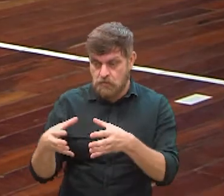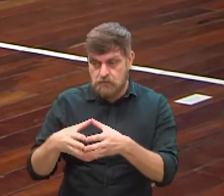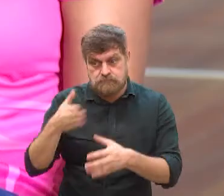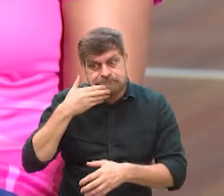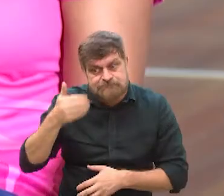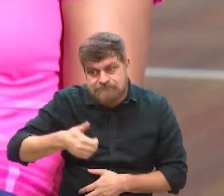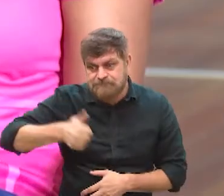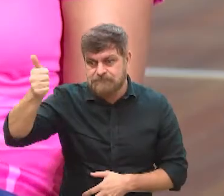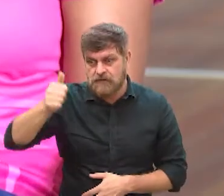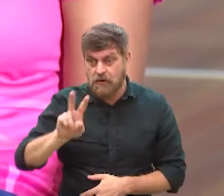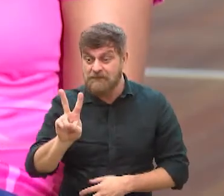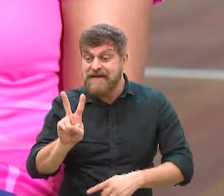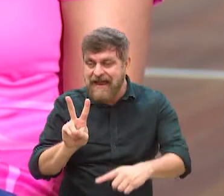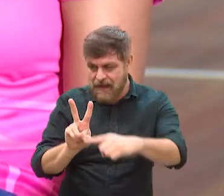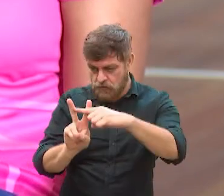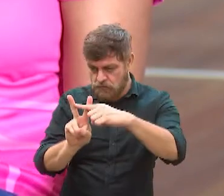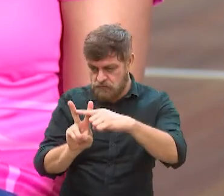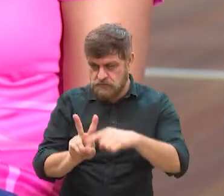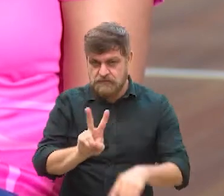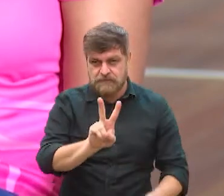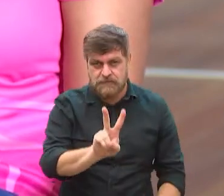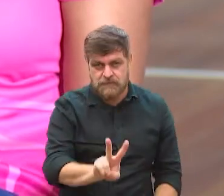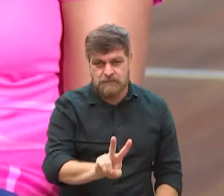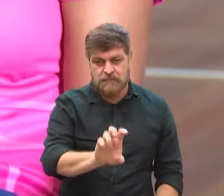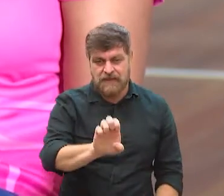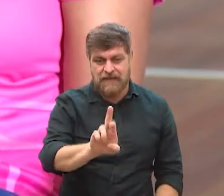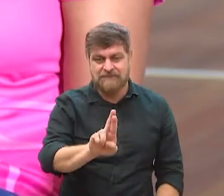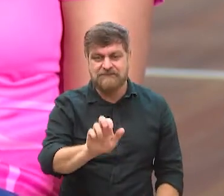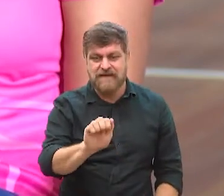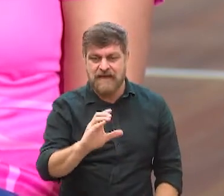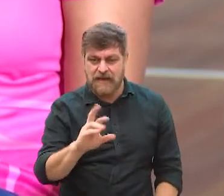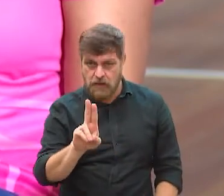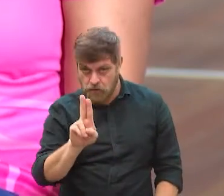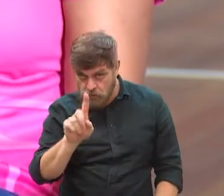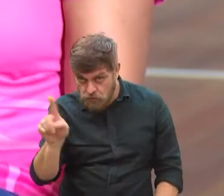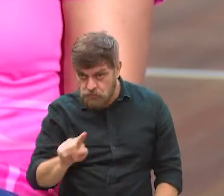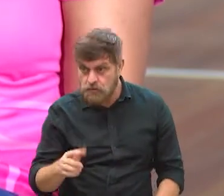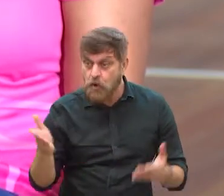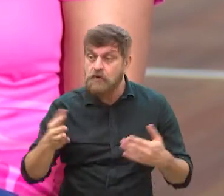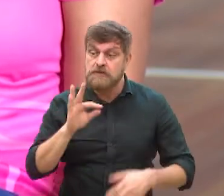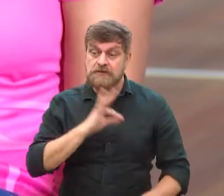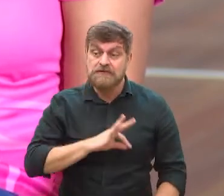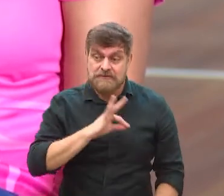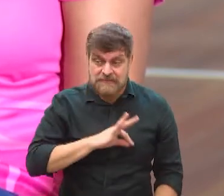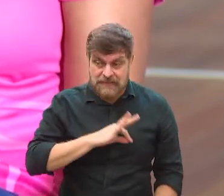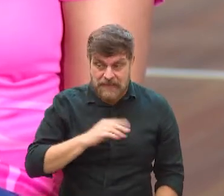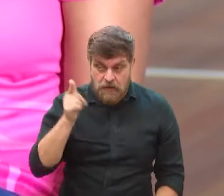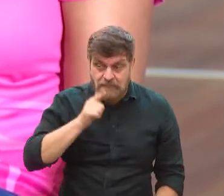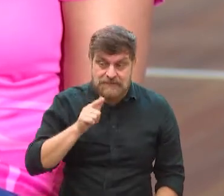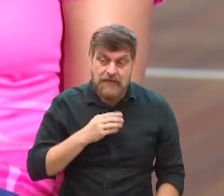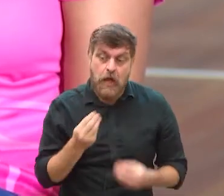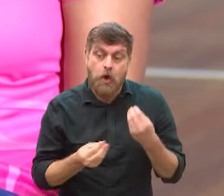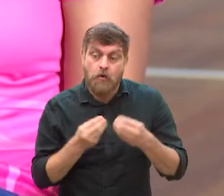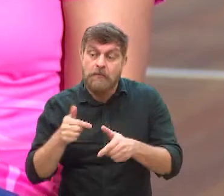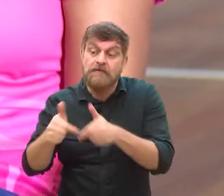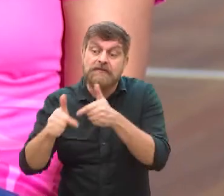melhores equipes. Hoje você consegue se sustentar através do basquete ou precisa ter um complemento? Como é que está hoje o